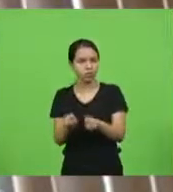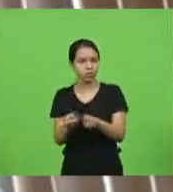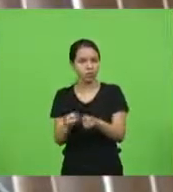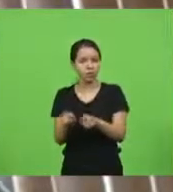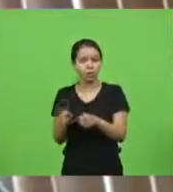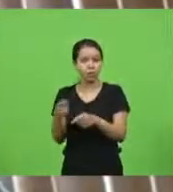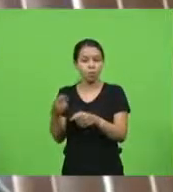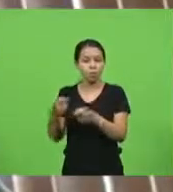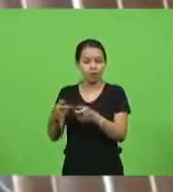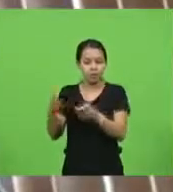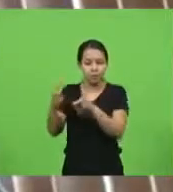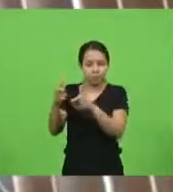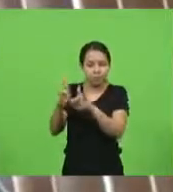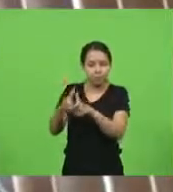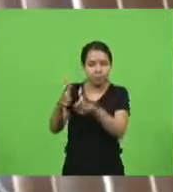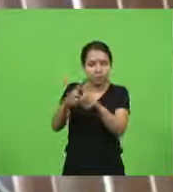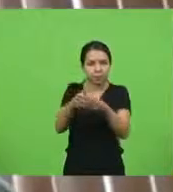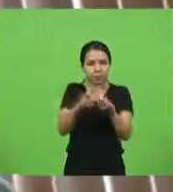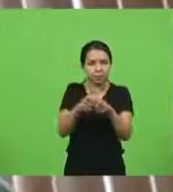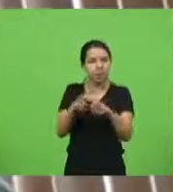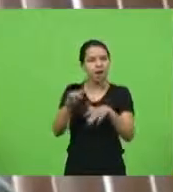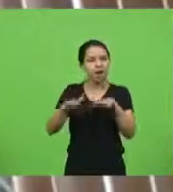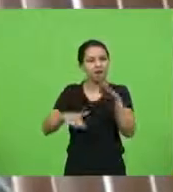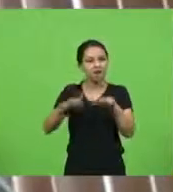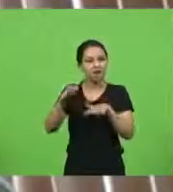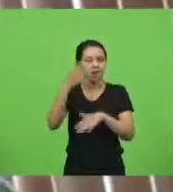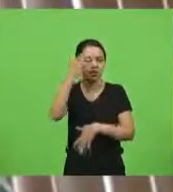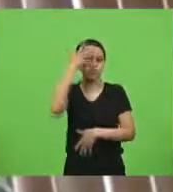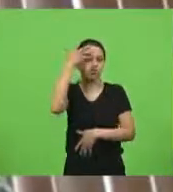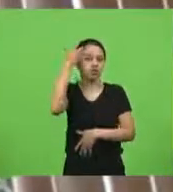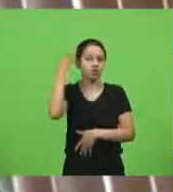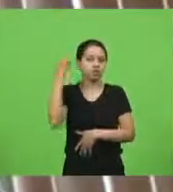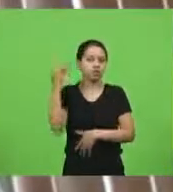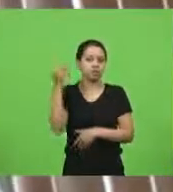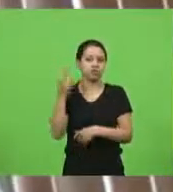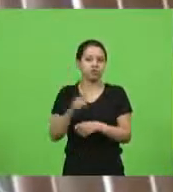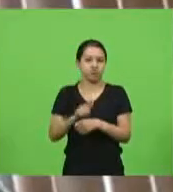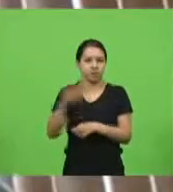municípios, muitas vezes esquecidos em gestões anteriores.